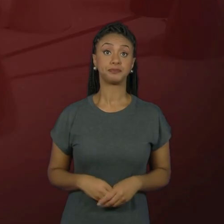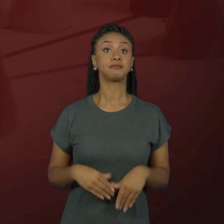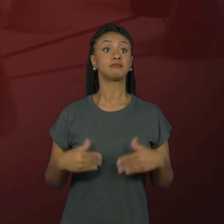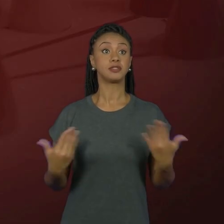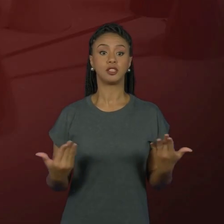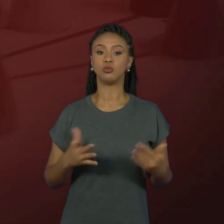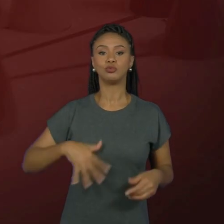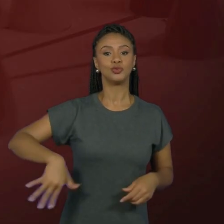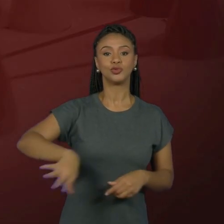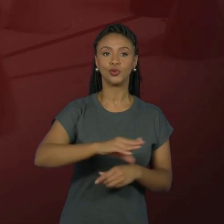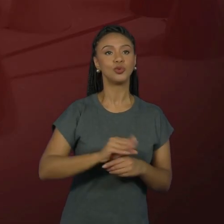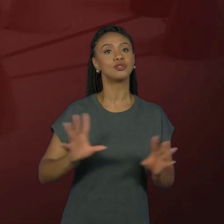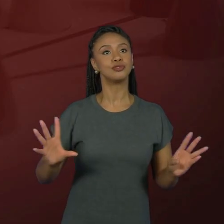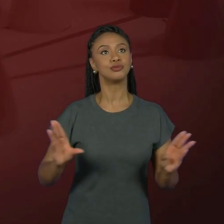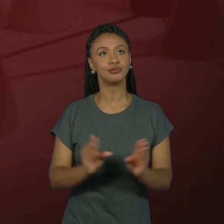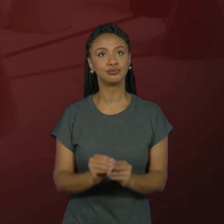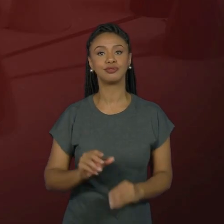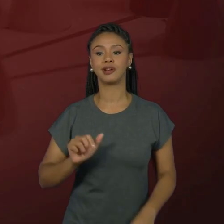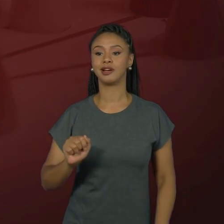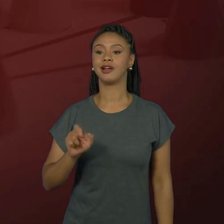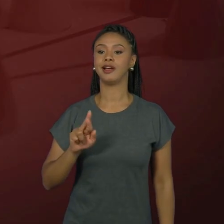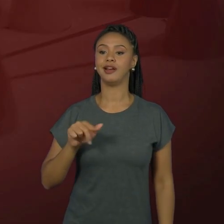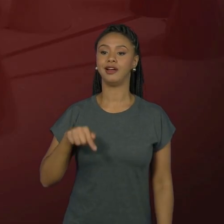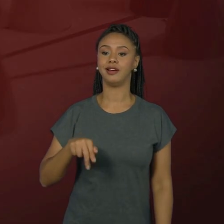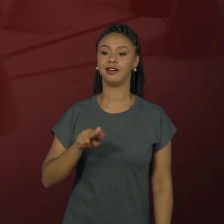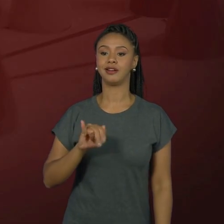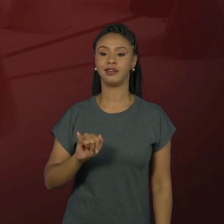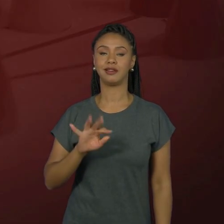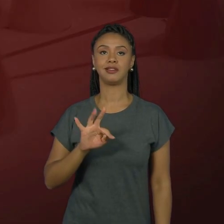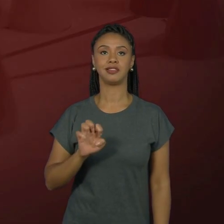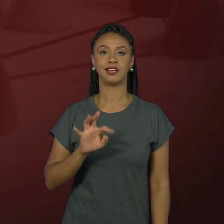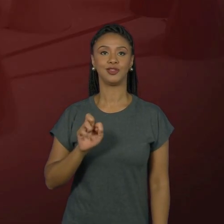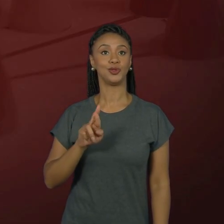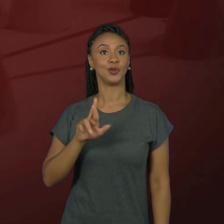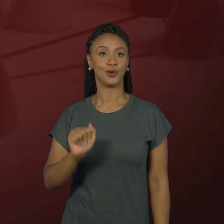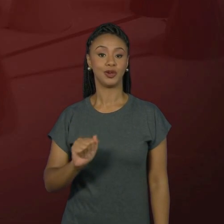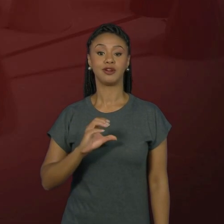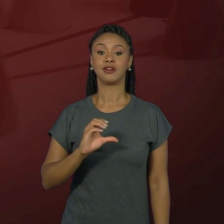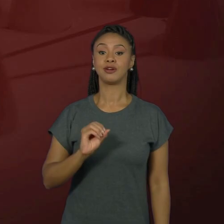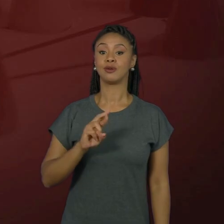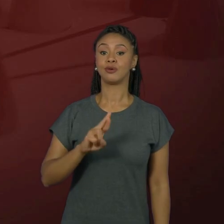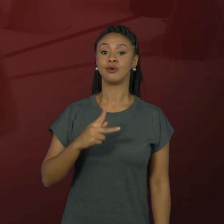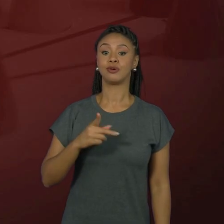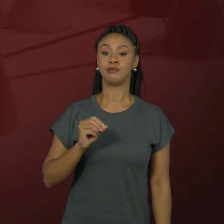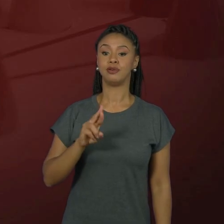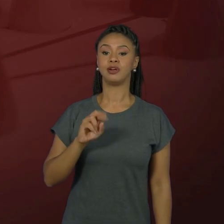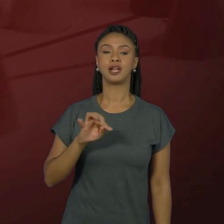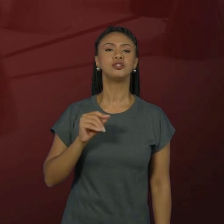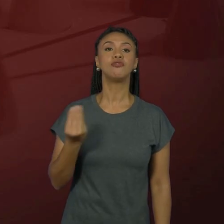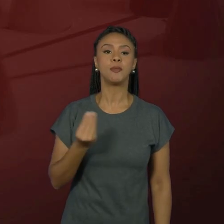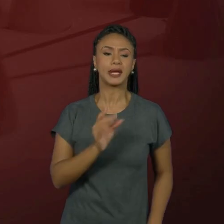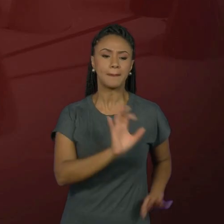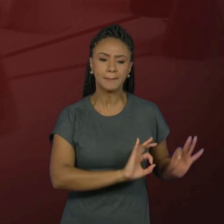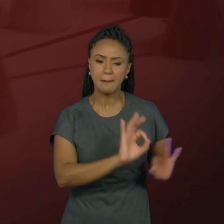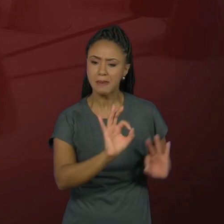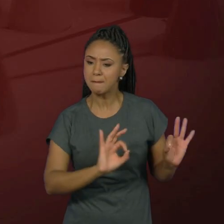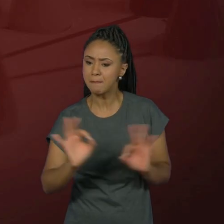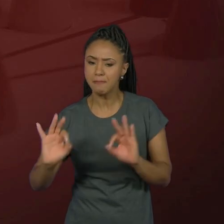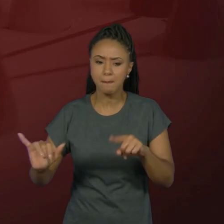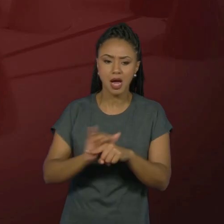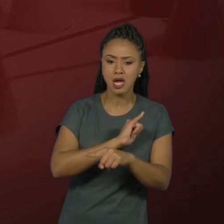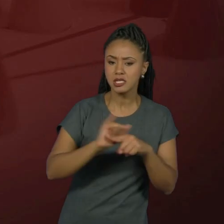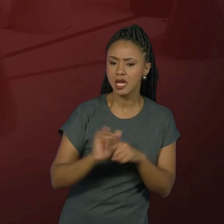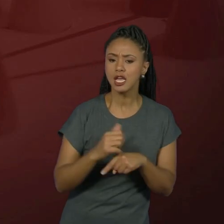representa toda a organização, expressando e alinhando metas, visões, estratégias, princípios de governança,